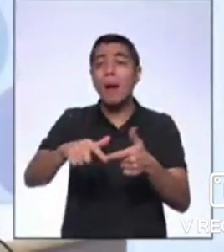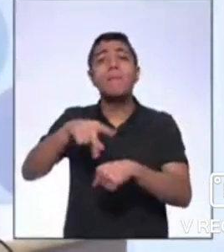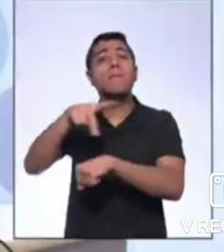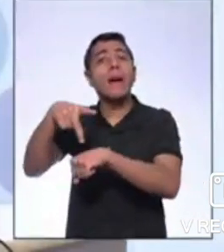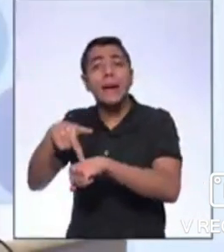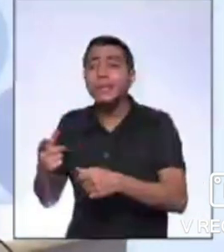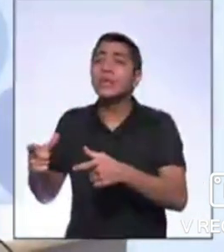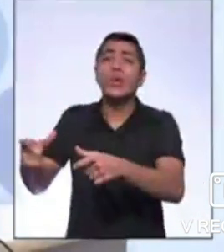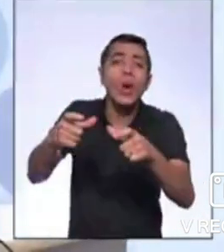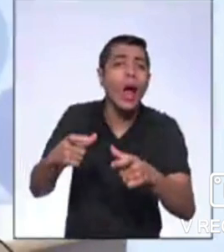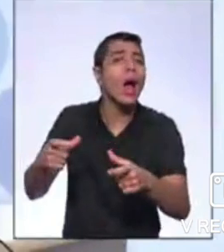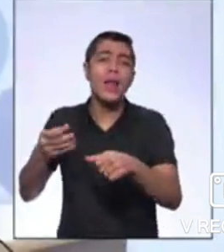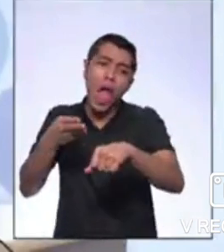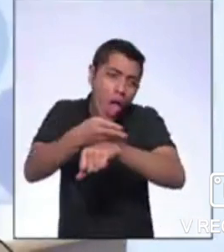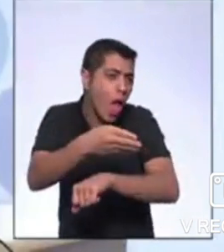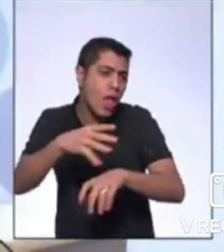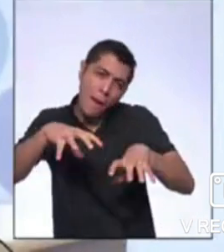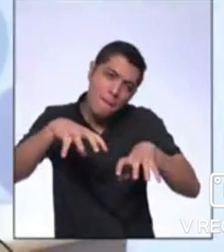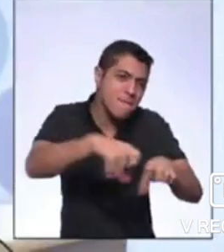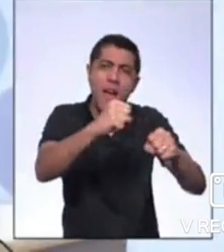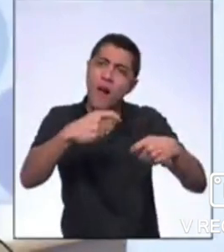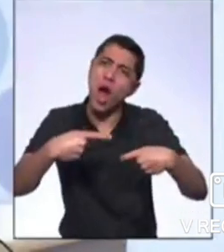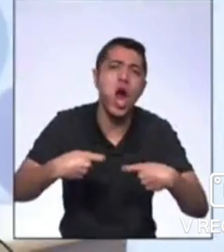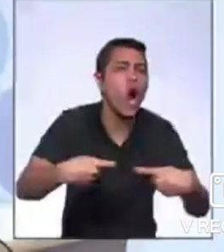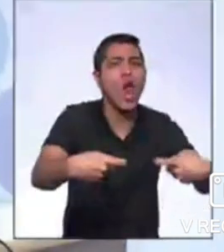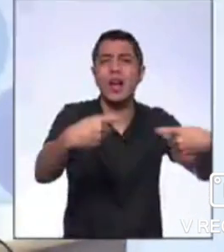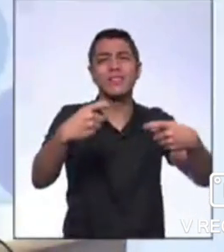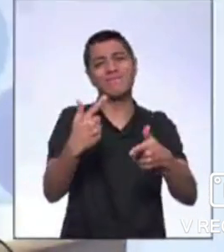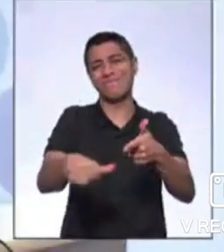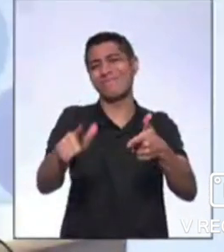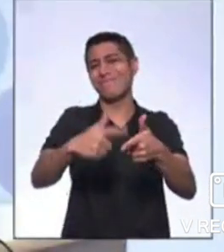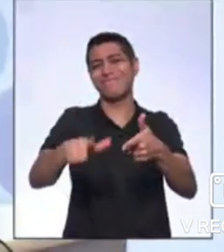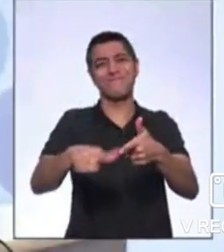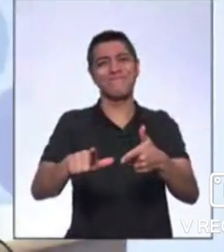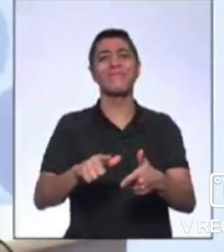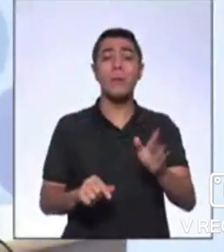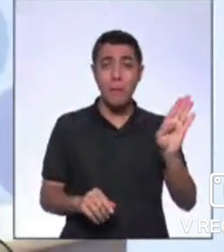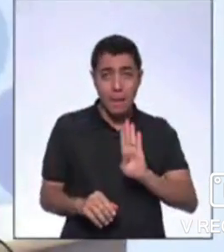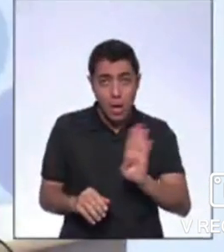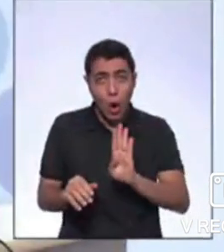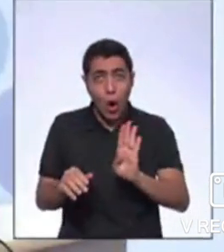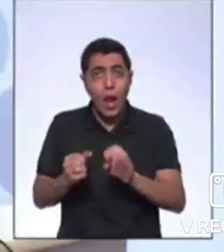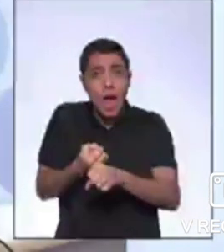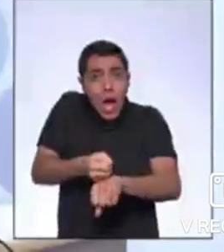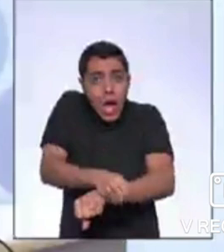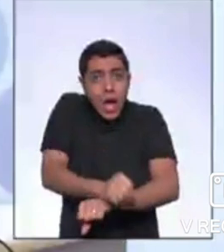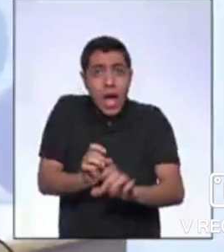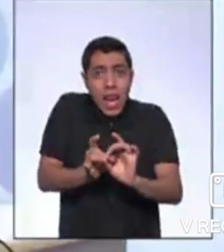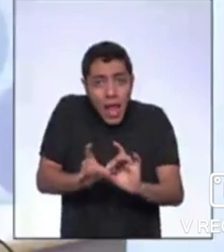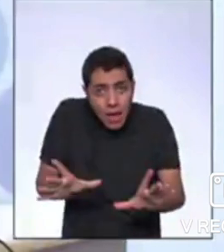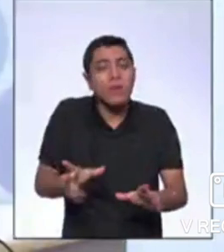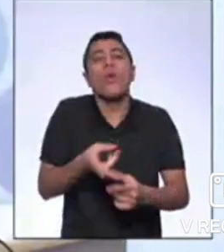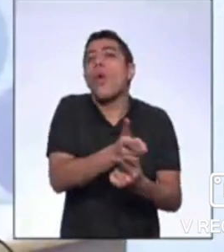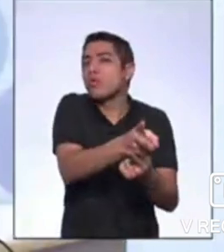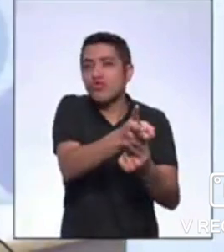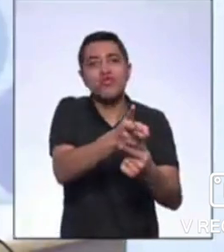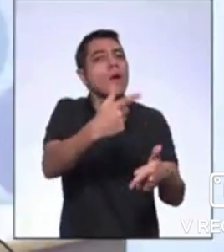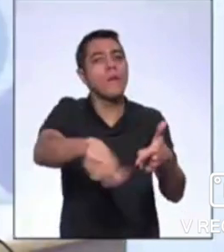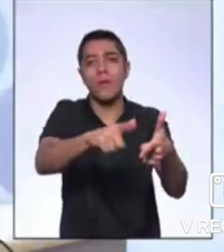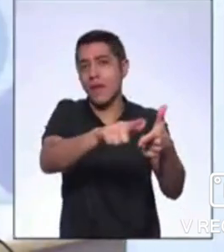retorno após o cativeiro da Babilônia, né? E aí os hebreus decidem tomar uma decisão,